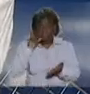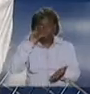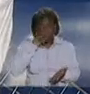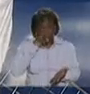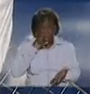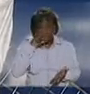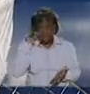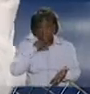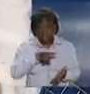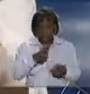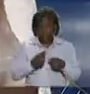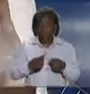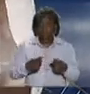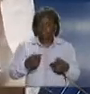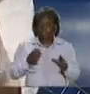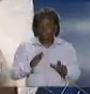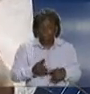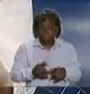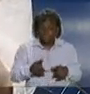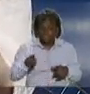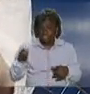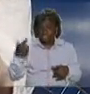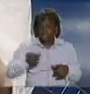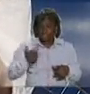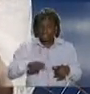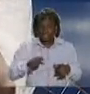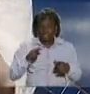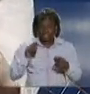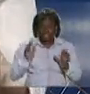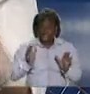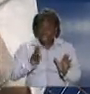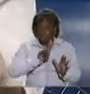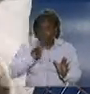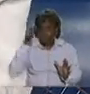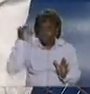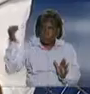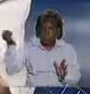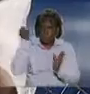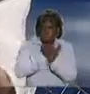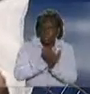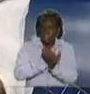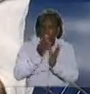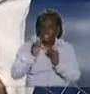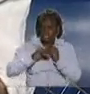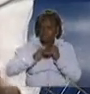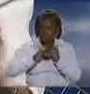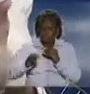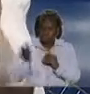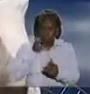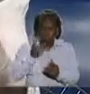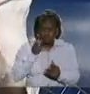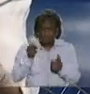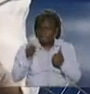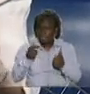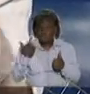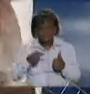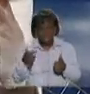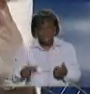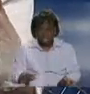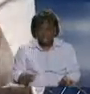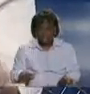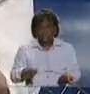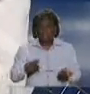para o investidor, tá certo? E como não são organizações que já tenham marcas, já tenham estabilidade de mercado, estabilidade